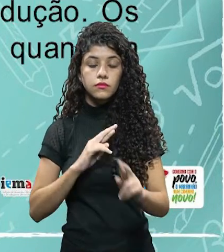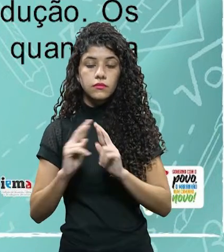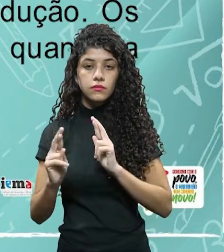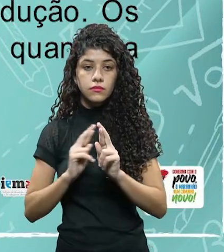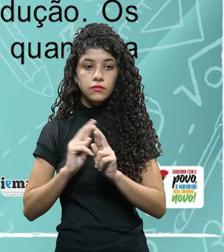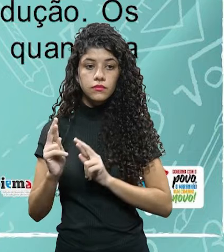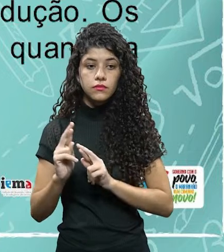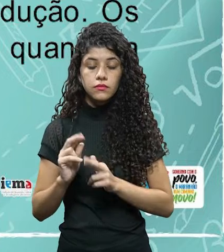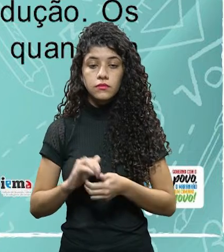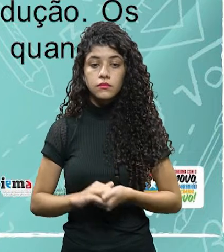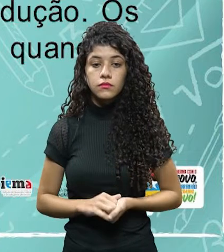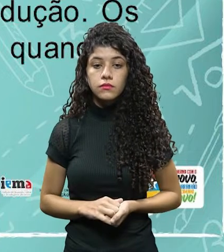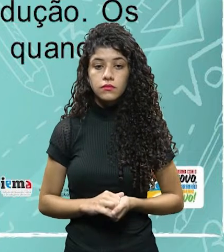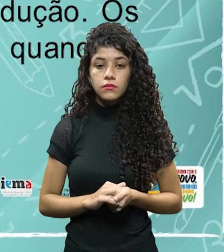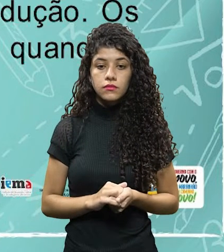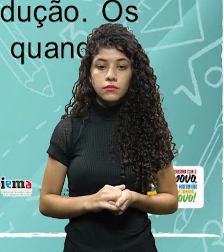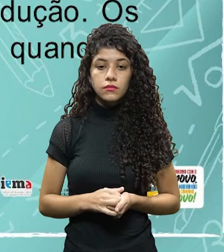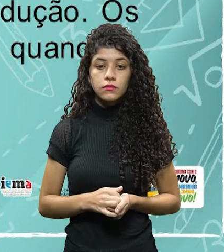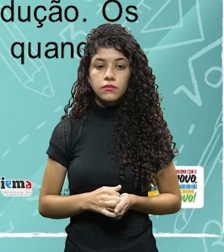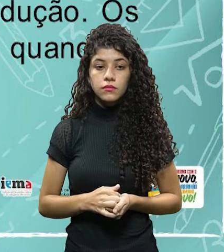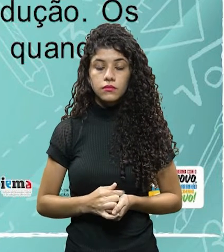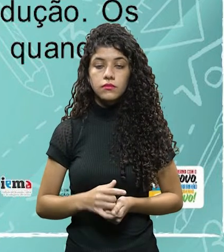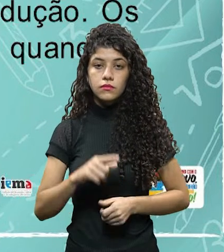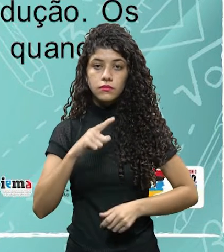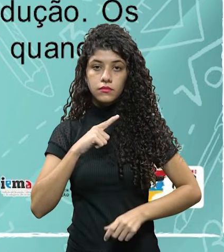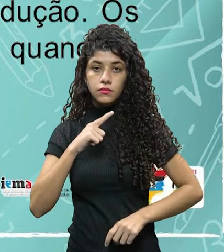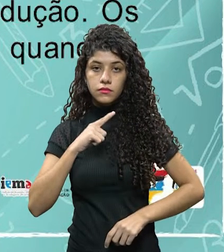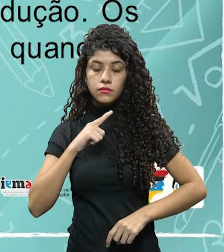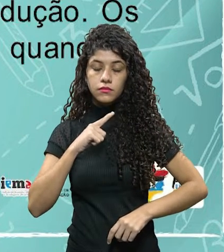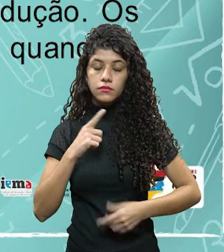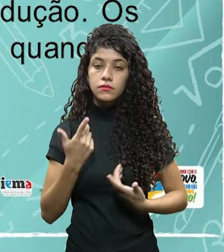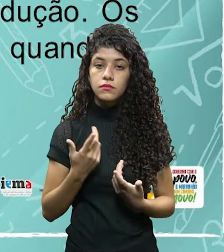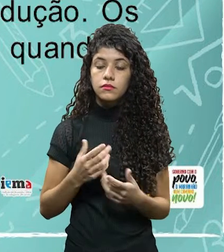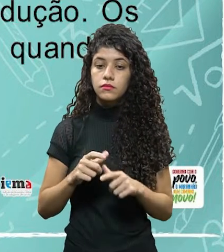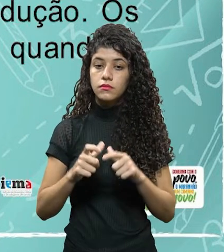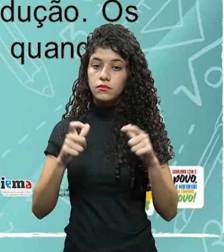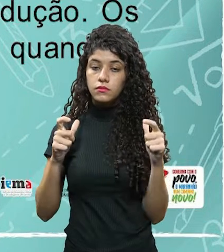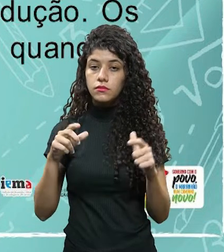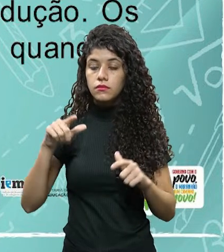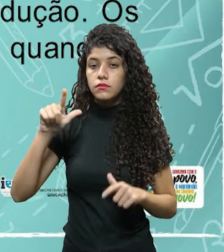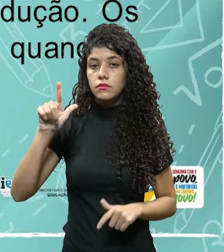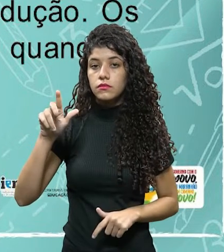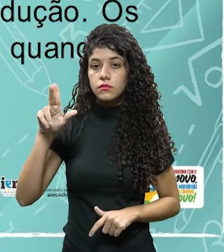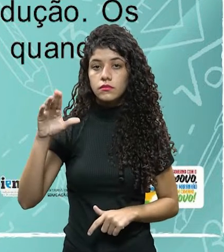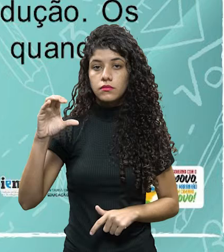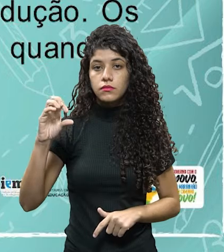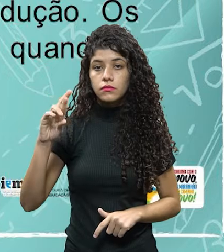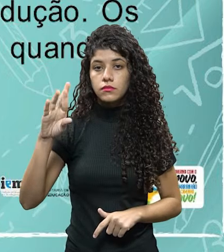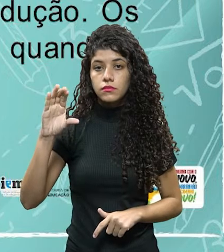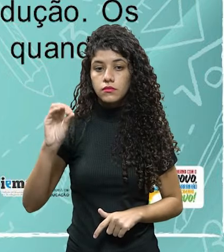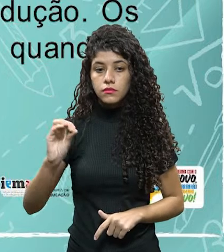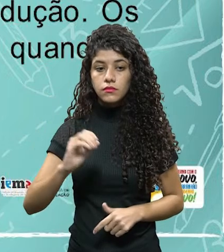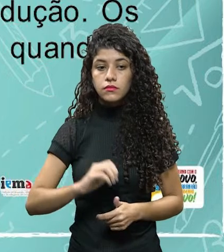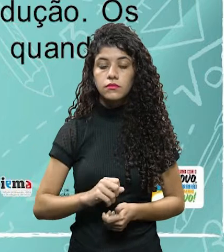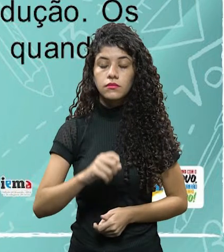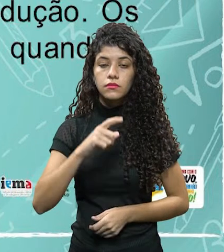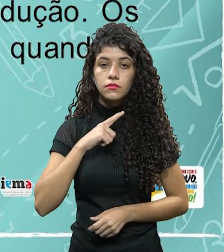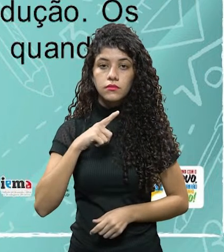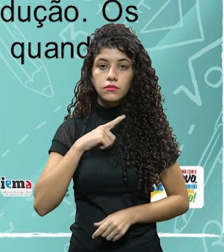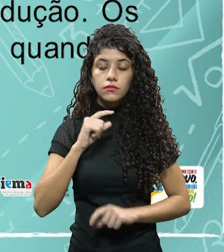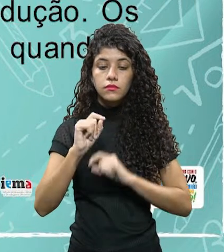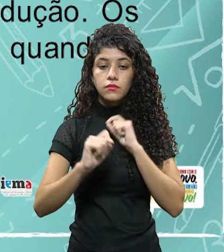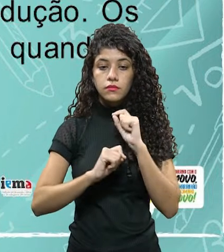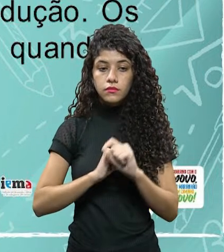Relações custo, volume e lucro. É a relação que o volume de vendas tem com